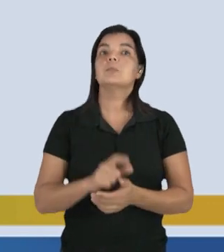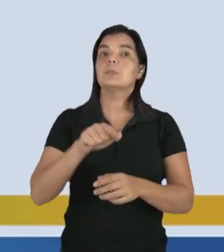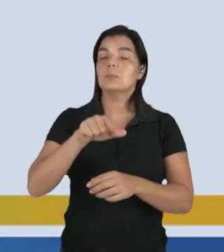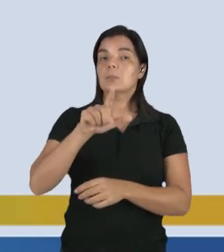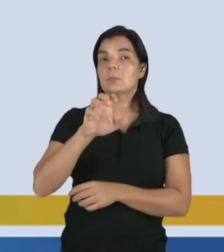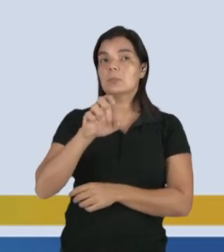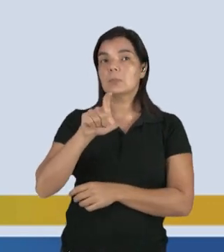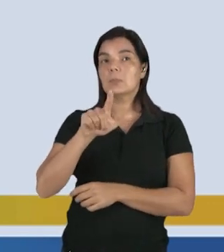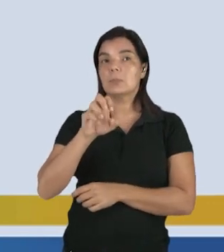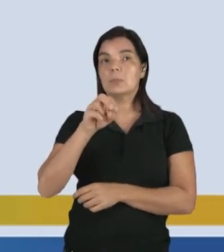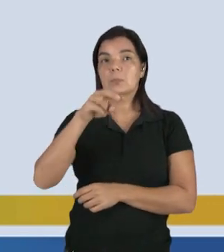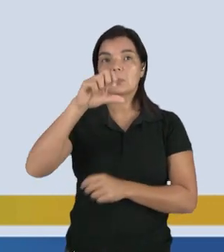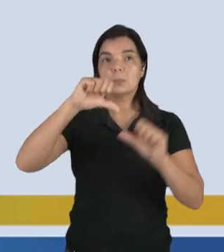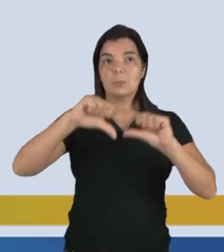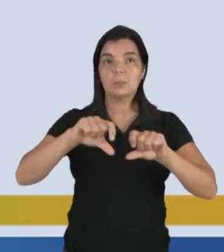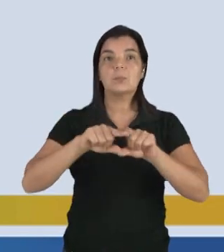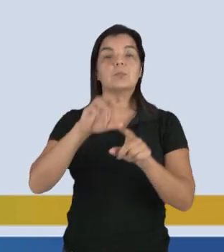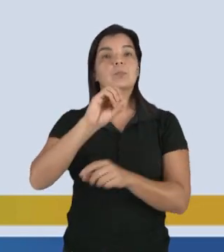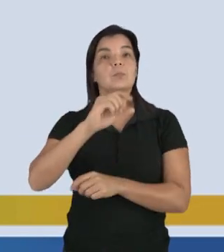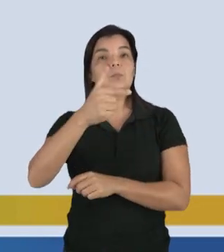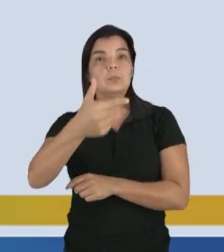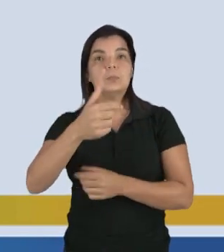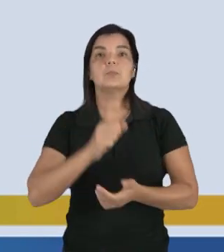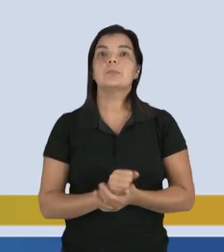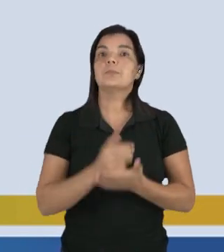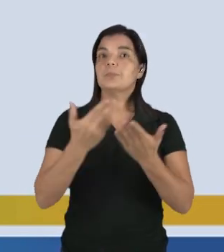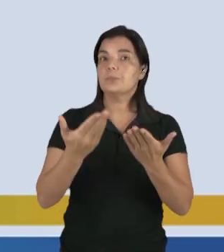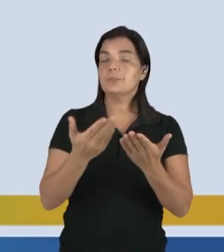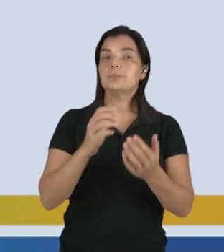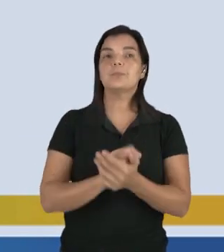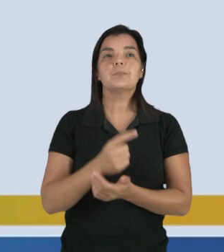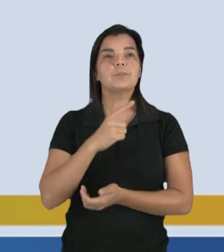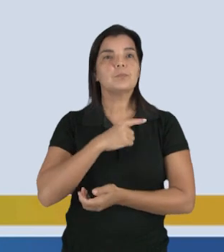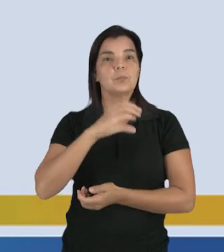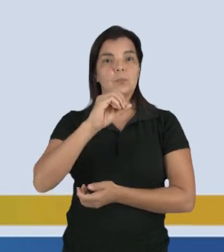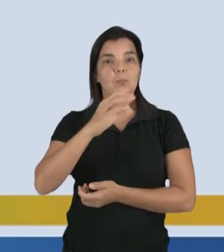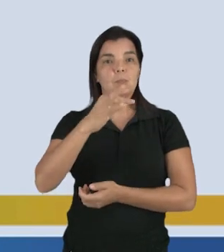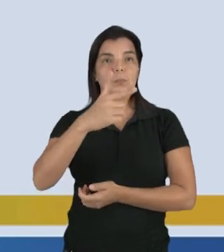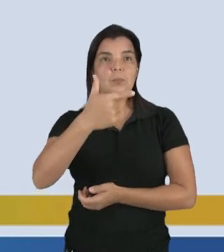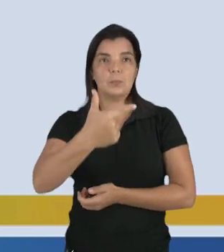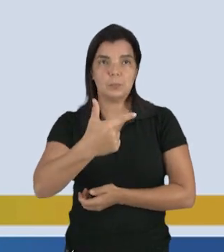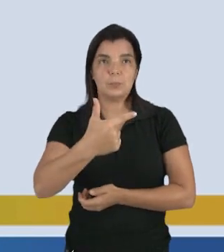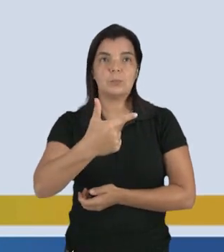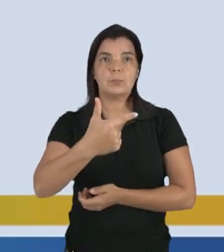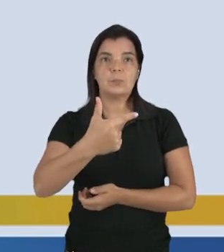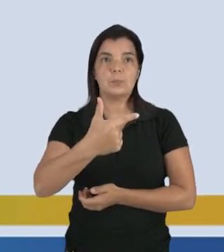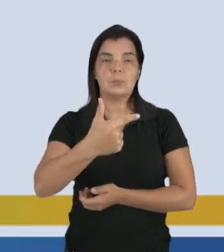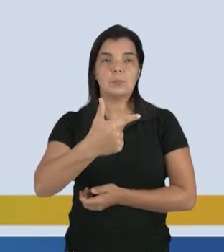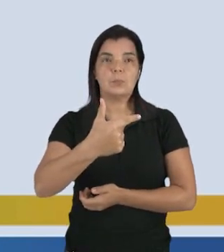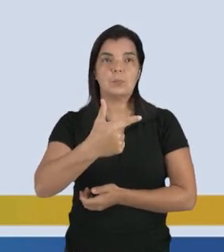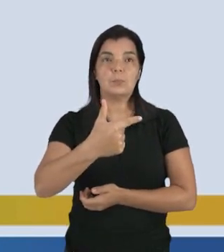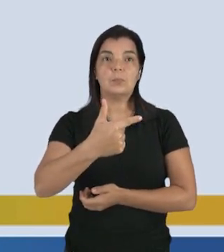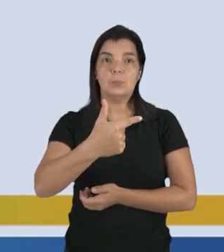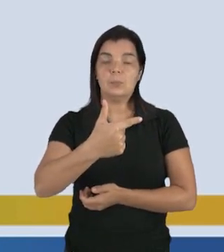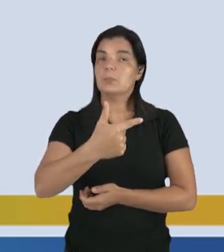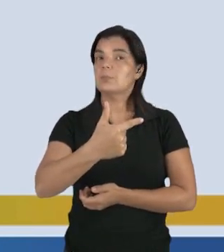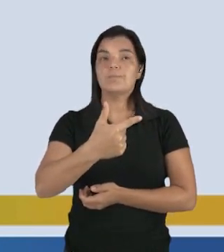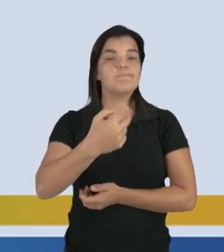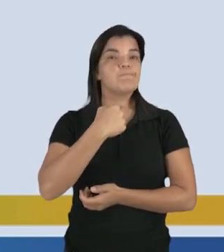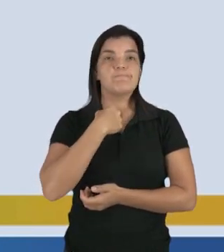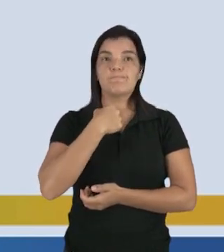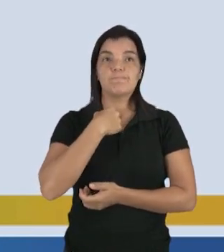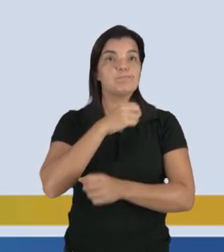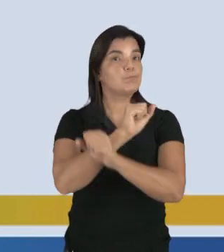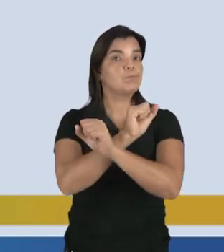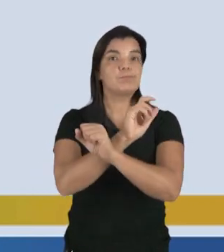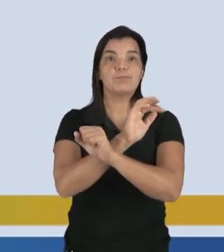flúor, pois ele é mais eletronegativo do que o oxigênio. Então, quando a gente tiver oxigênio com flúor, nós não temos